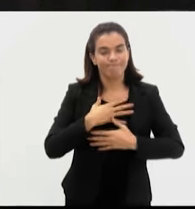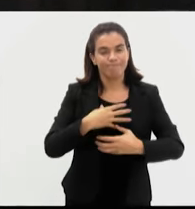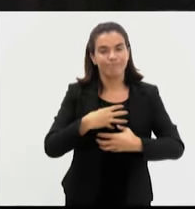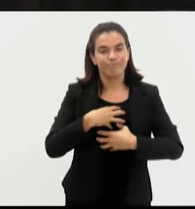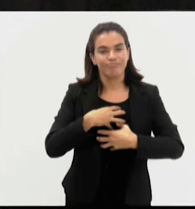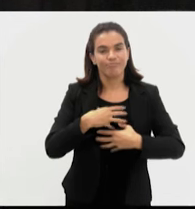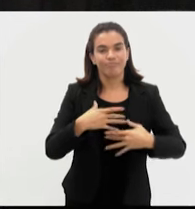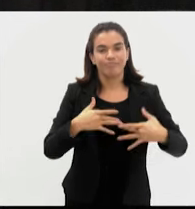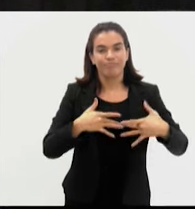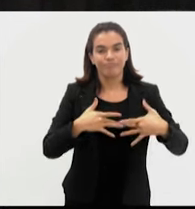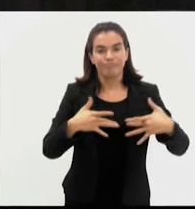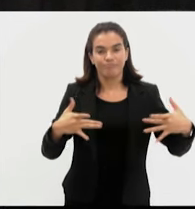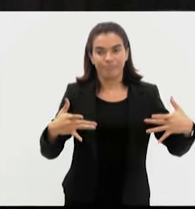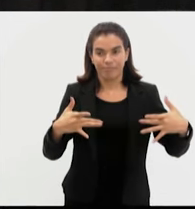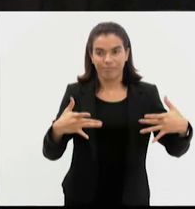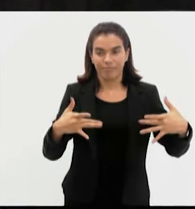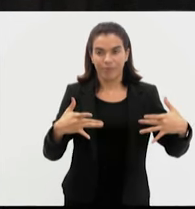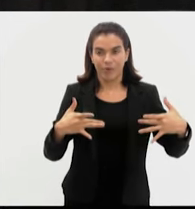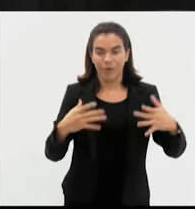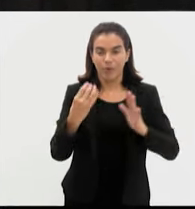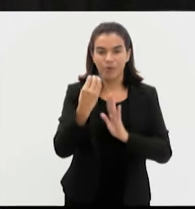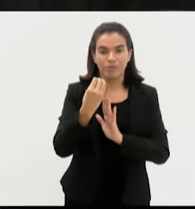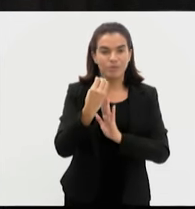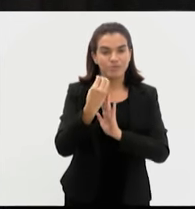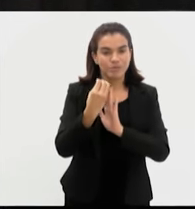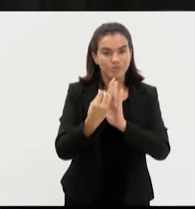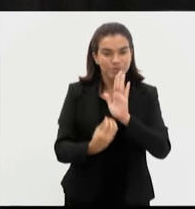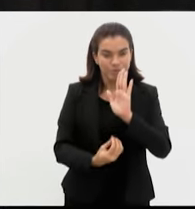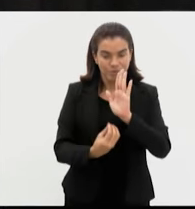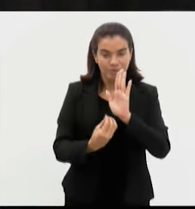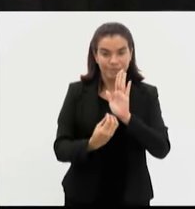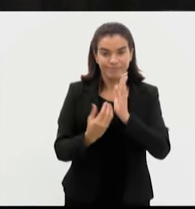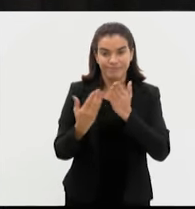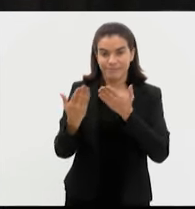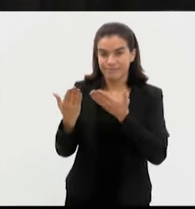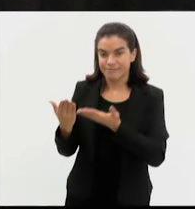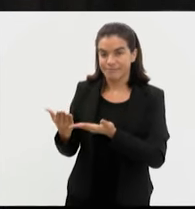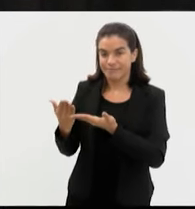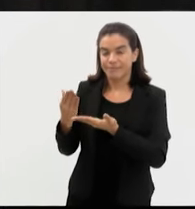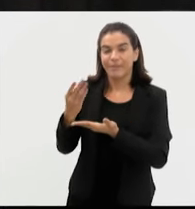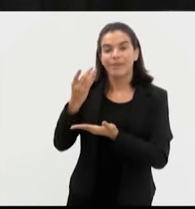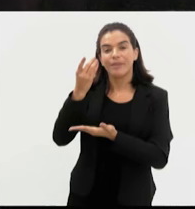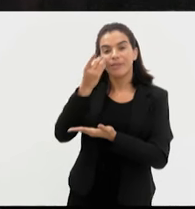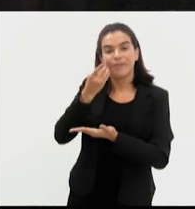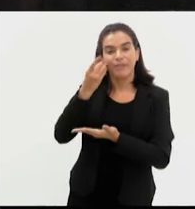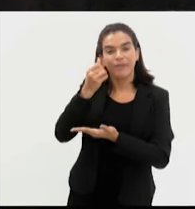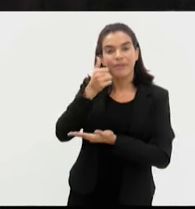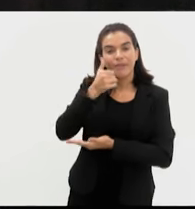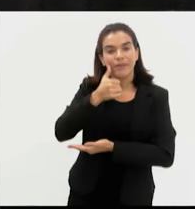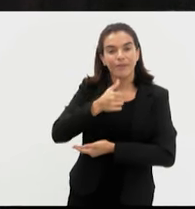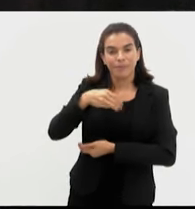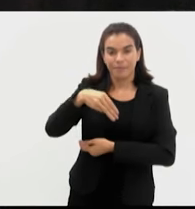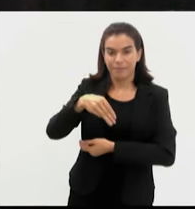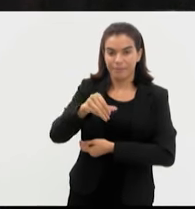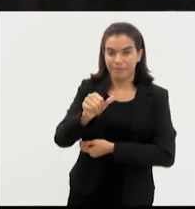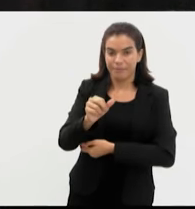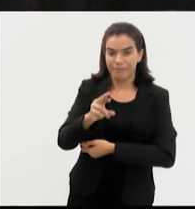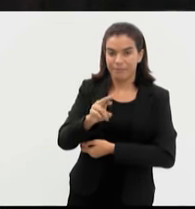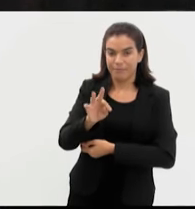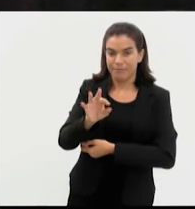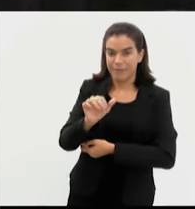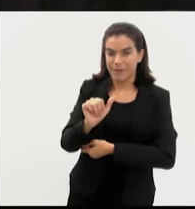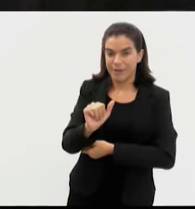com o Ofício que a nobre deputada Marta Rocha